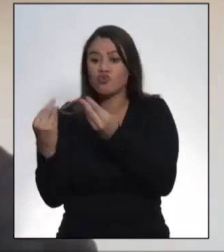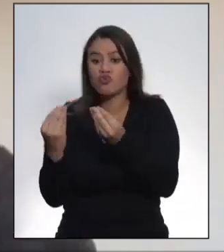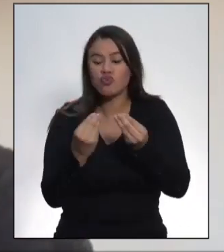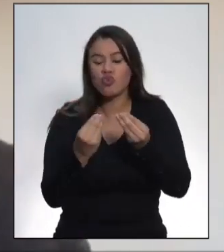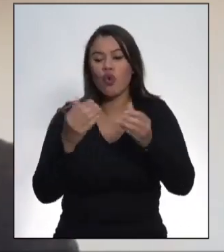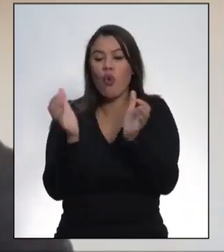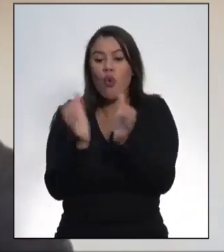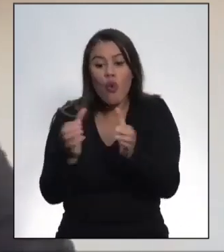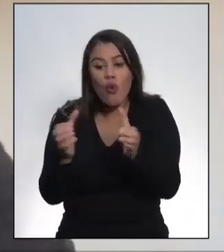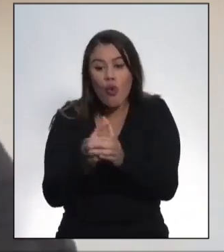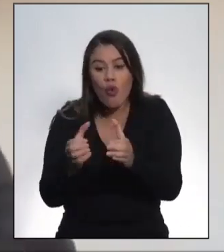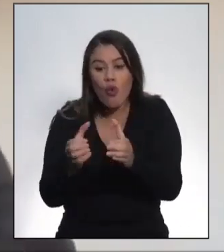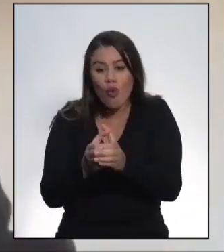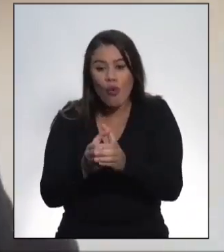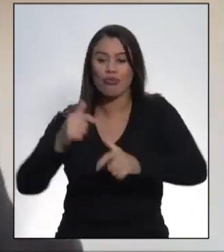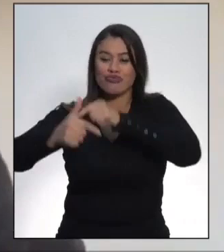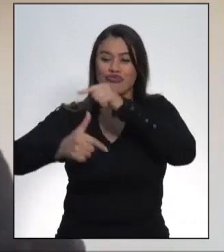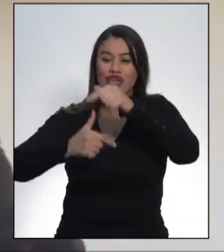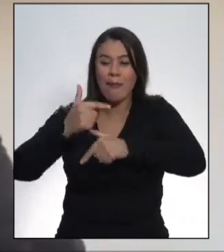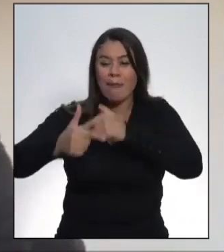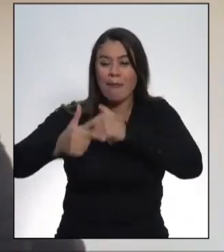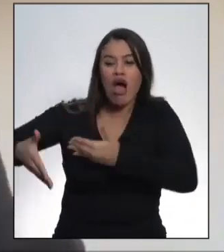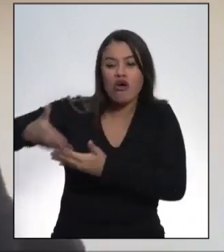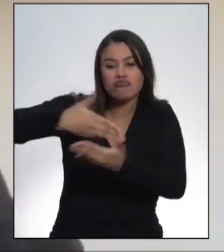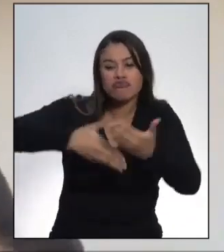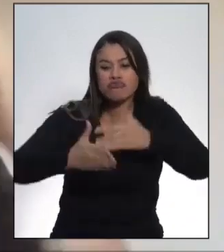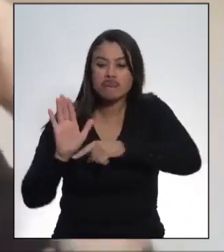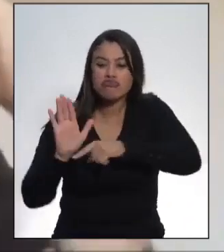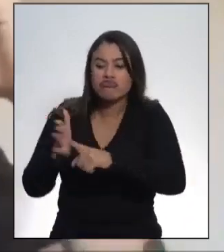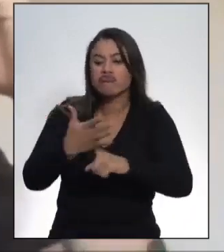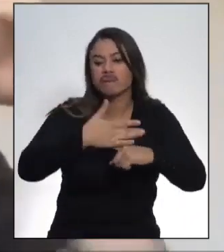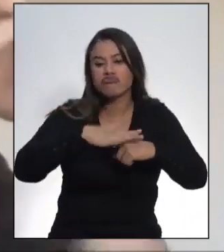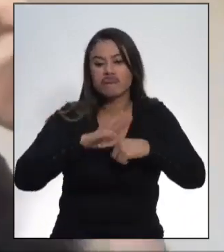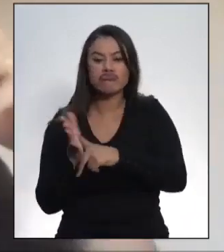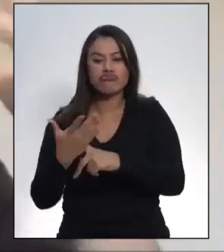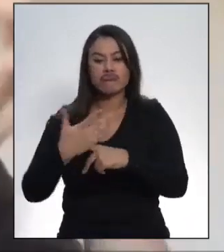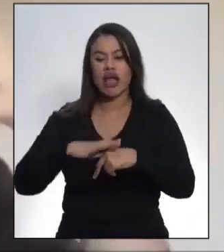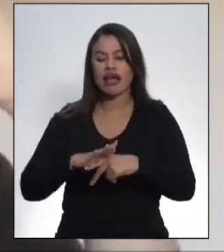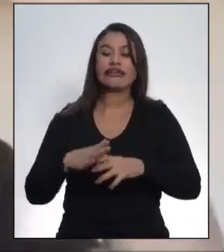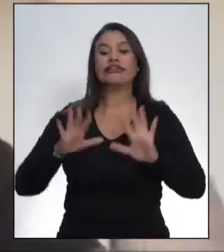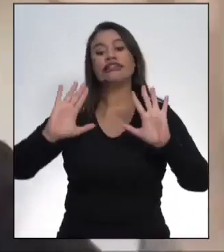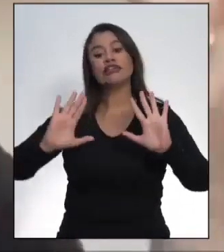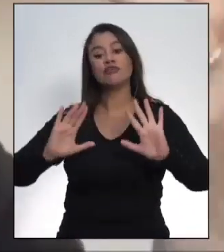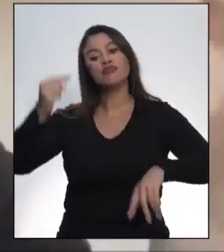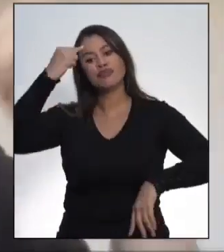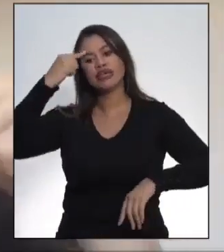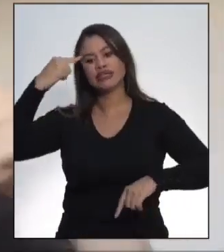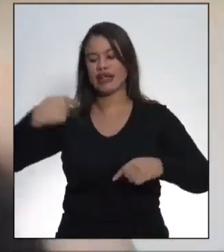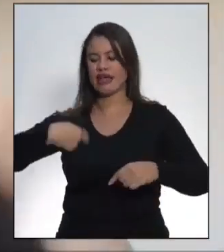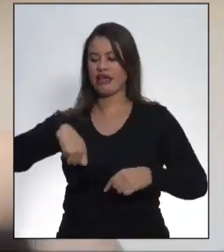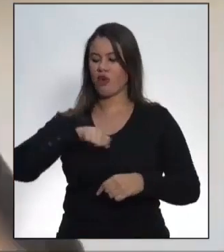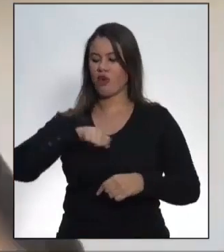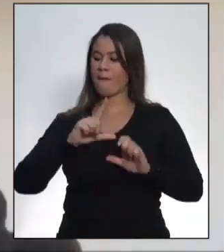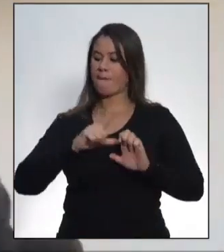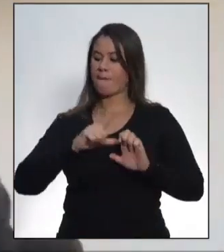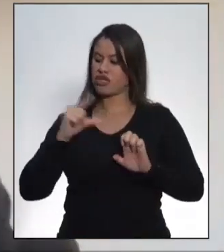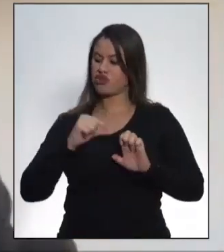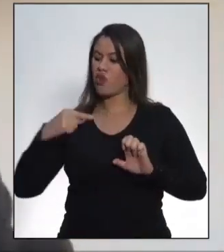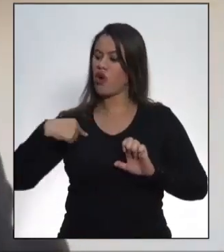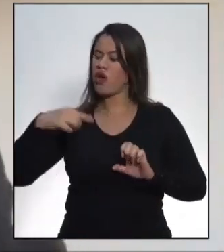em empreender, e nesse início dessa jornada, você precisa pensar você é curioso sobre o quê? Você quer resolver quais